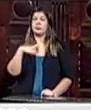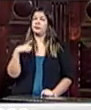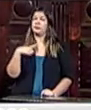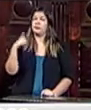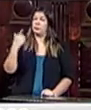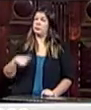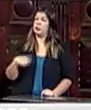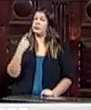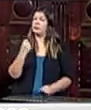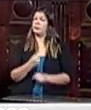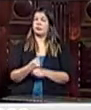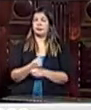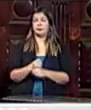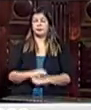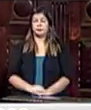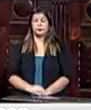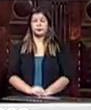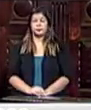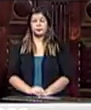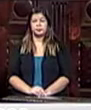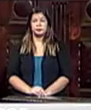um ano de mandato.